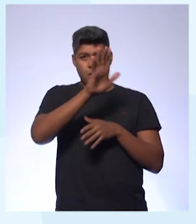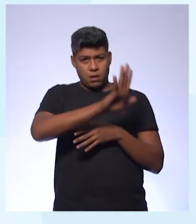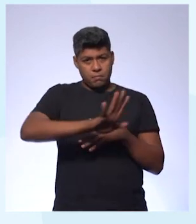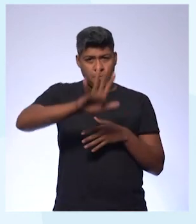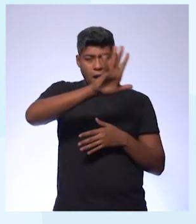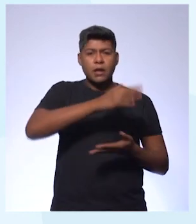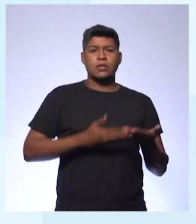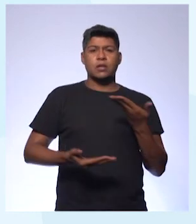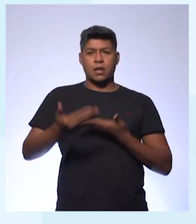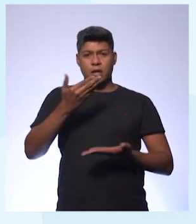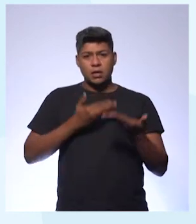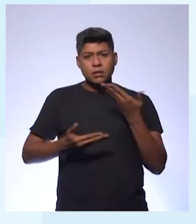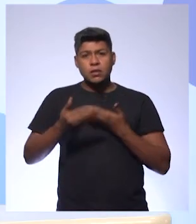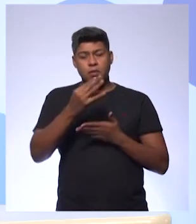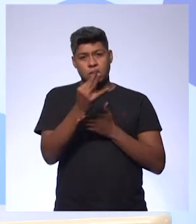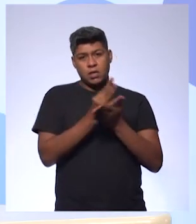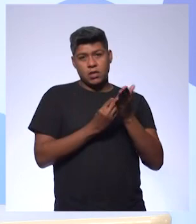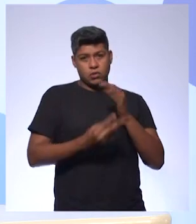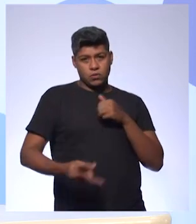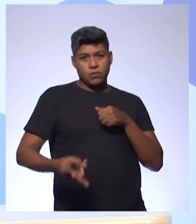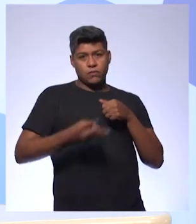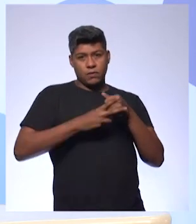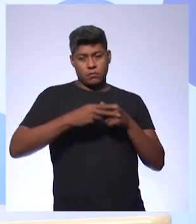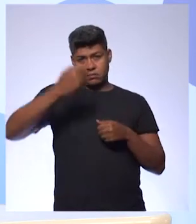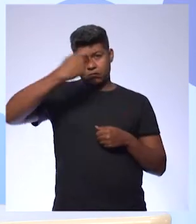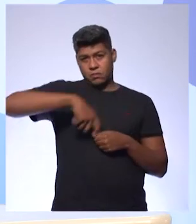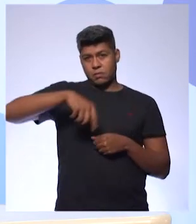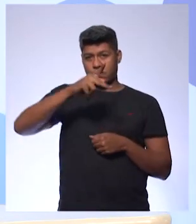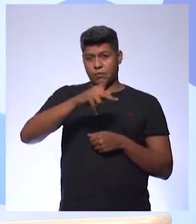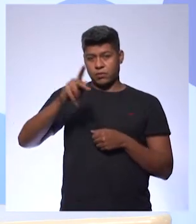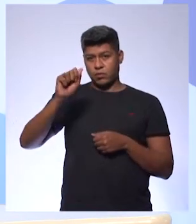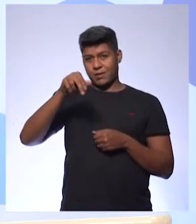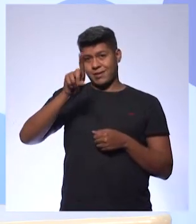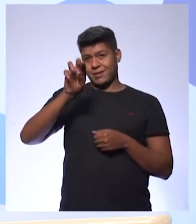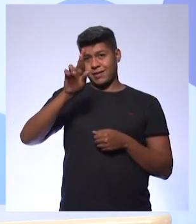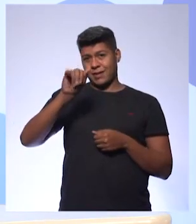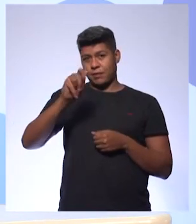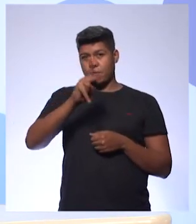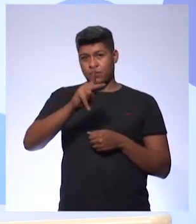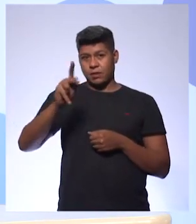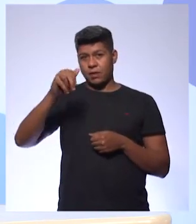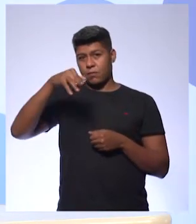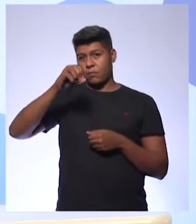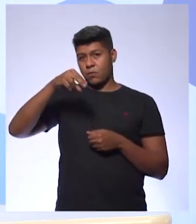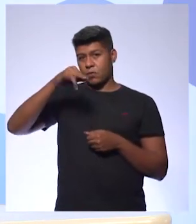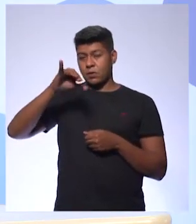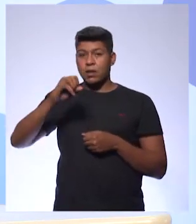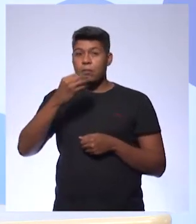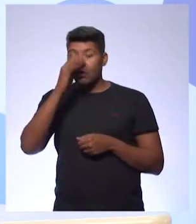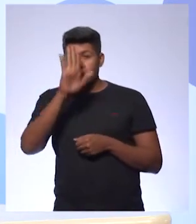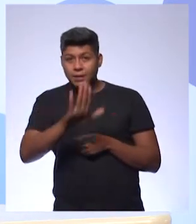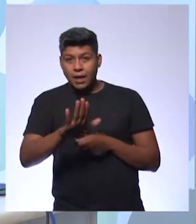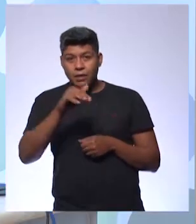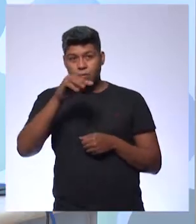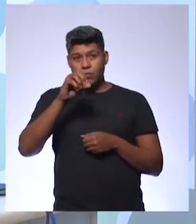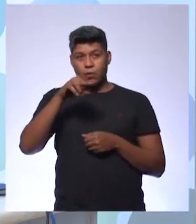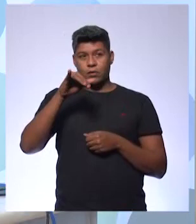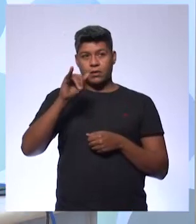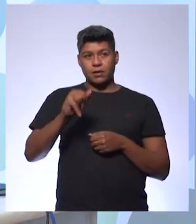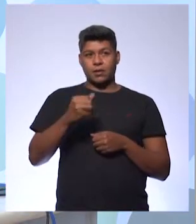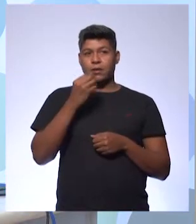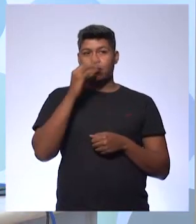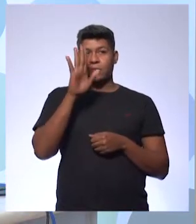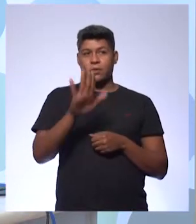sua relação com o texto verbal. Eu sou a professora Andréia e eu vou mediar a aula da professora Mônica. Boa tarde, Mônica, tudo Boa bem?